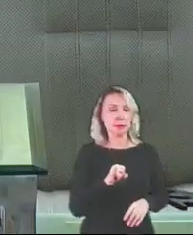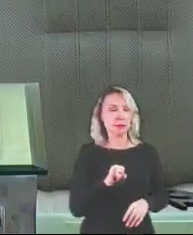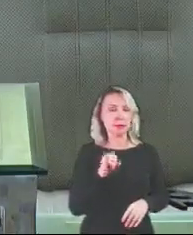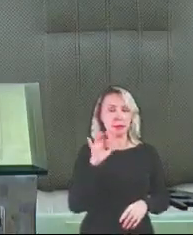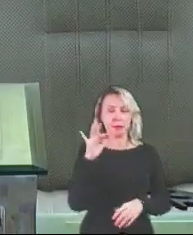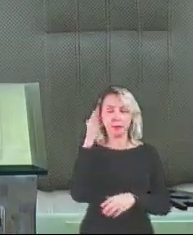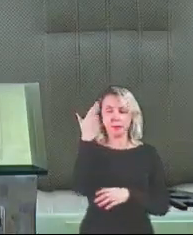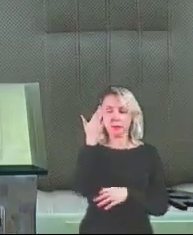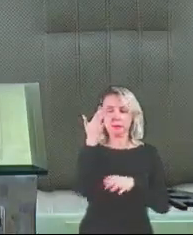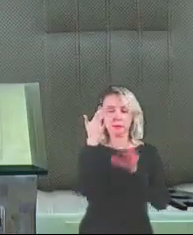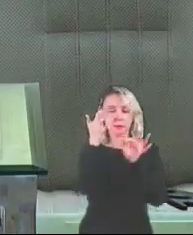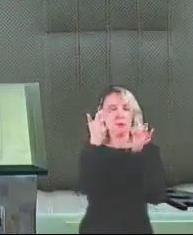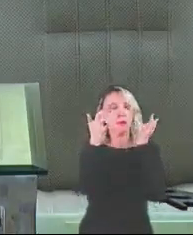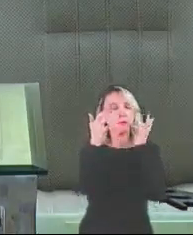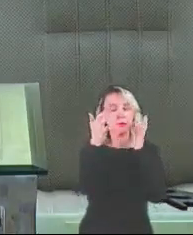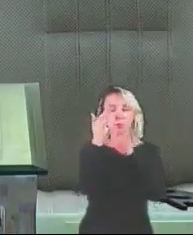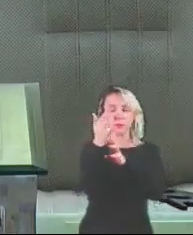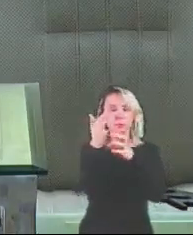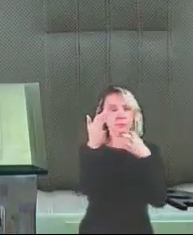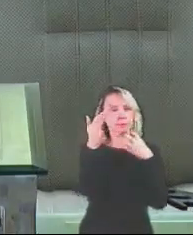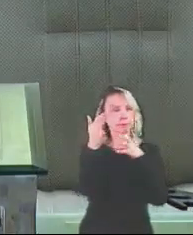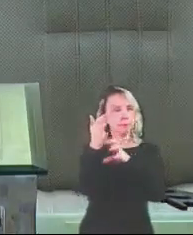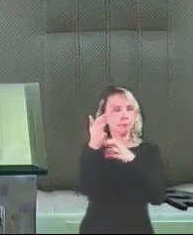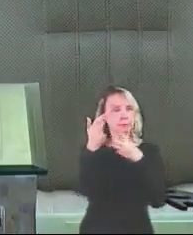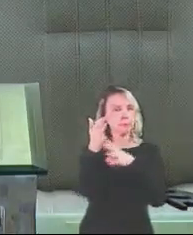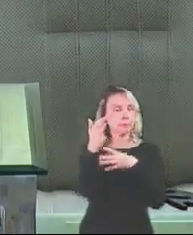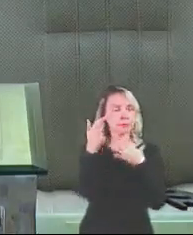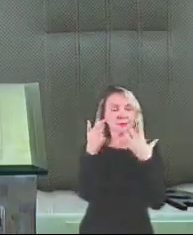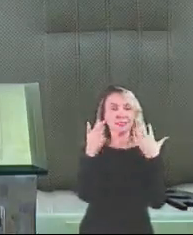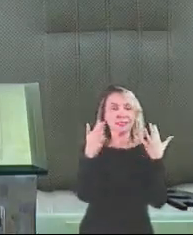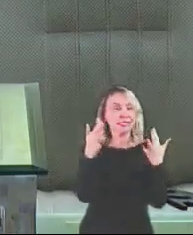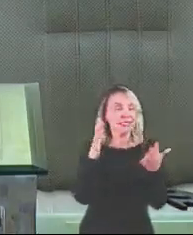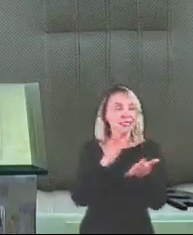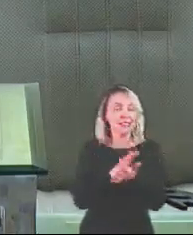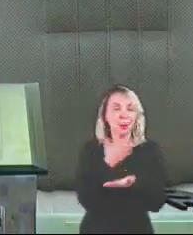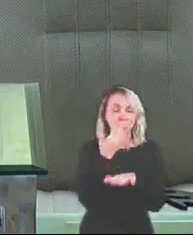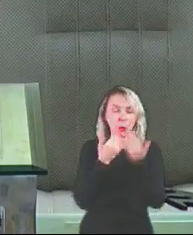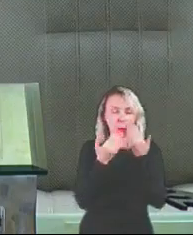tem rendimentos, não tem manutenção.